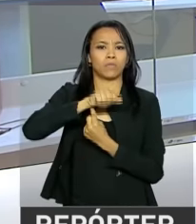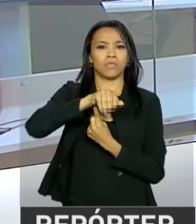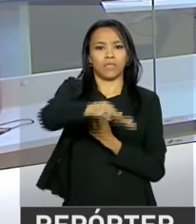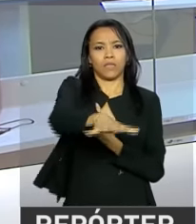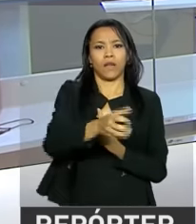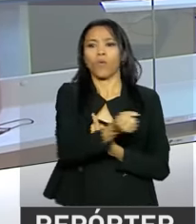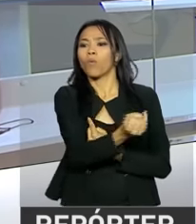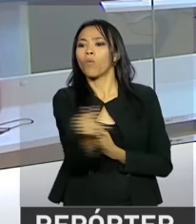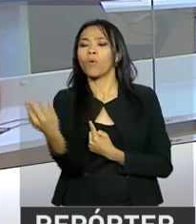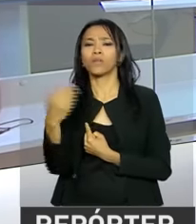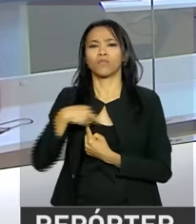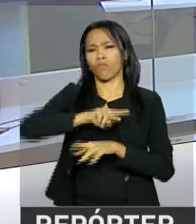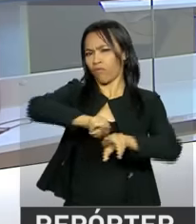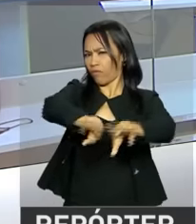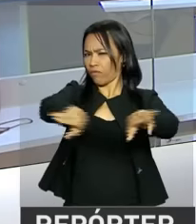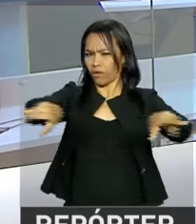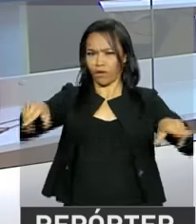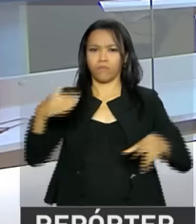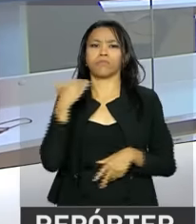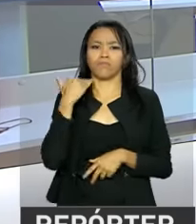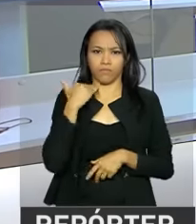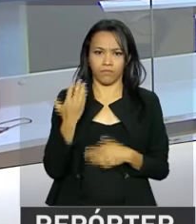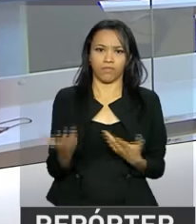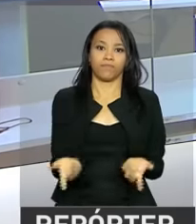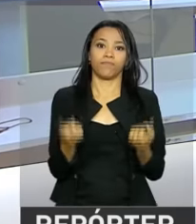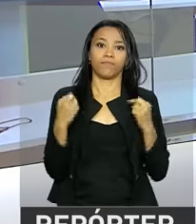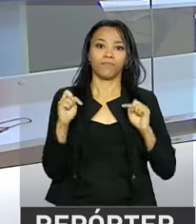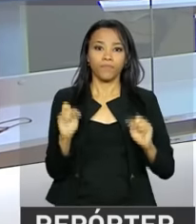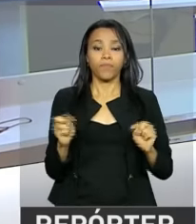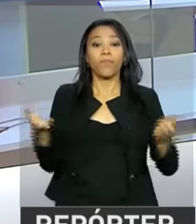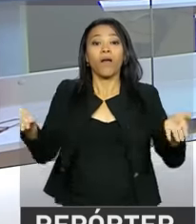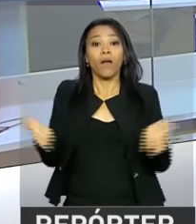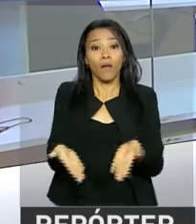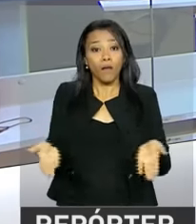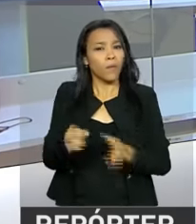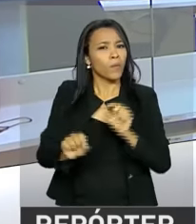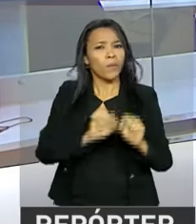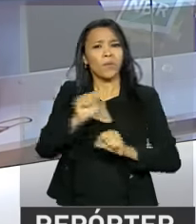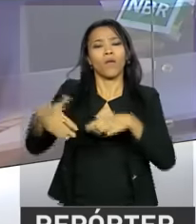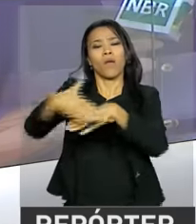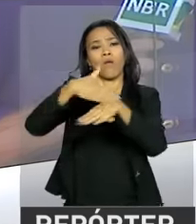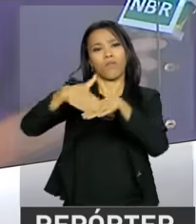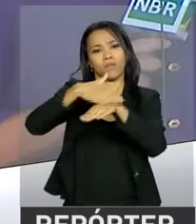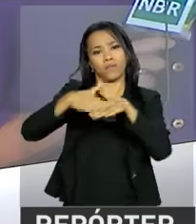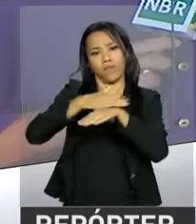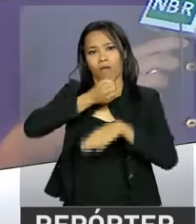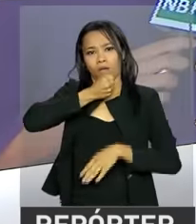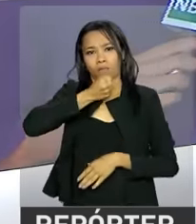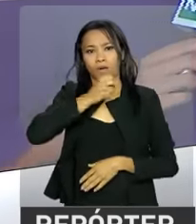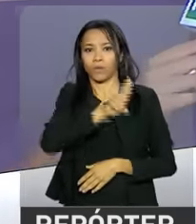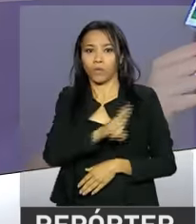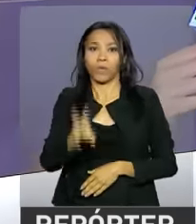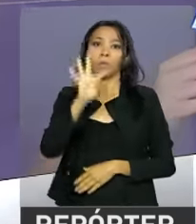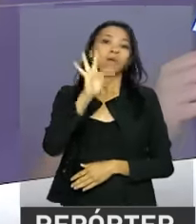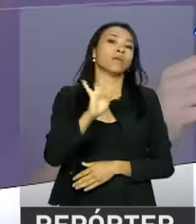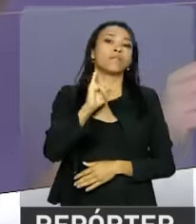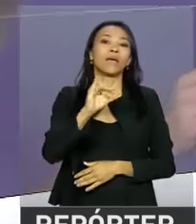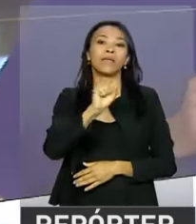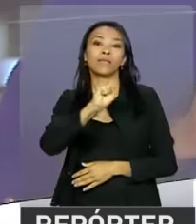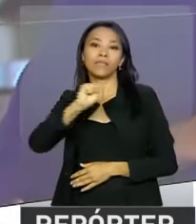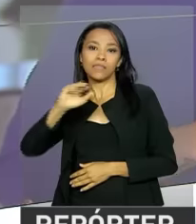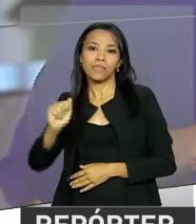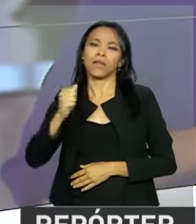mais de 100 instituições financeiras e nós vamos agora conversar com a repórter Taísa Dias que está no palácio Planalto e tem as